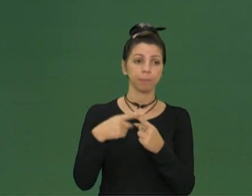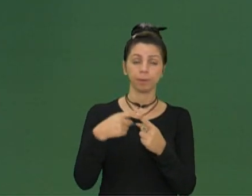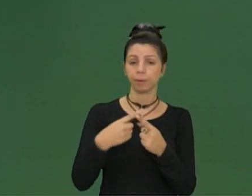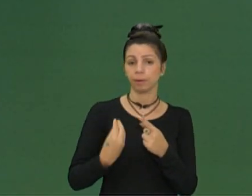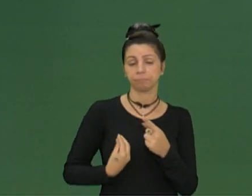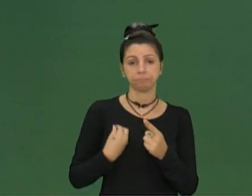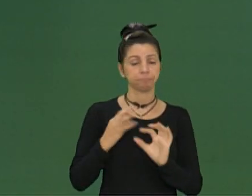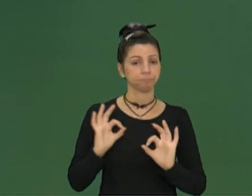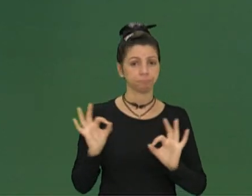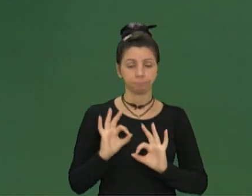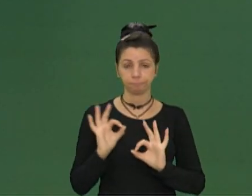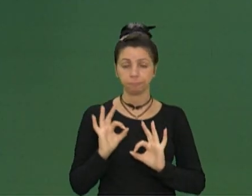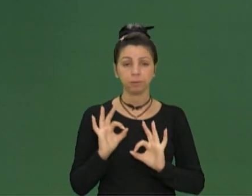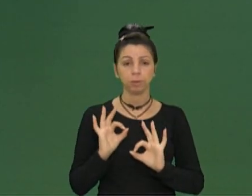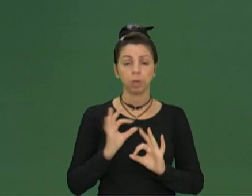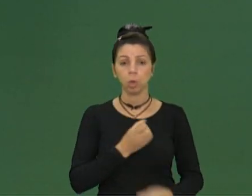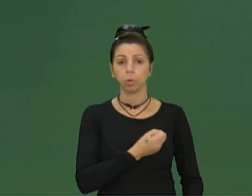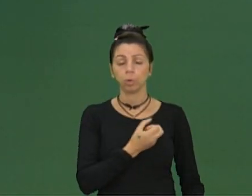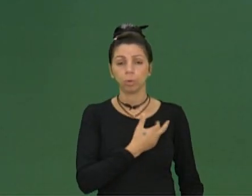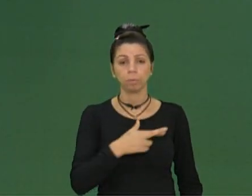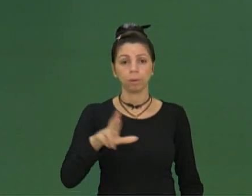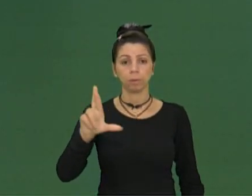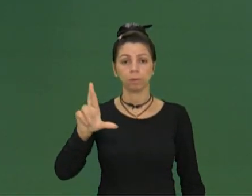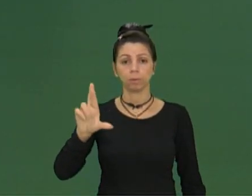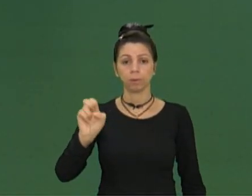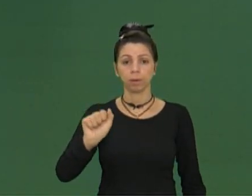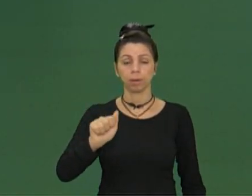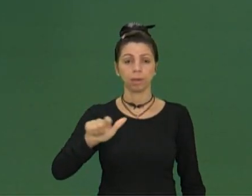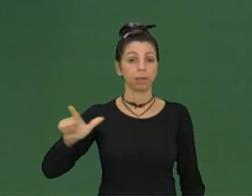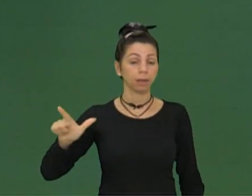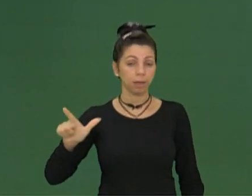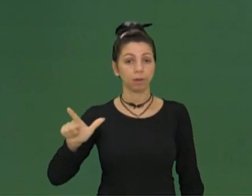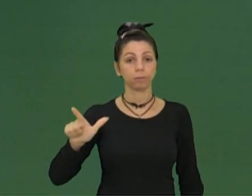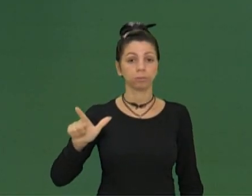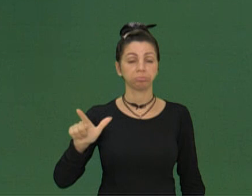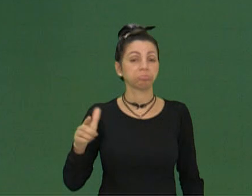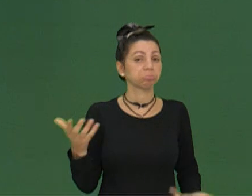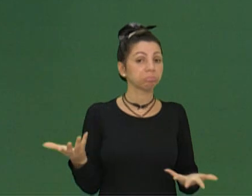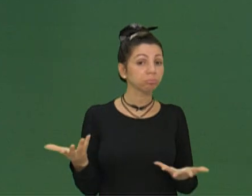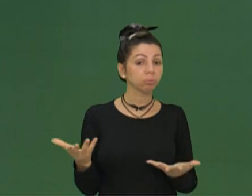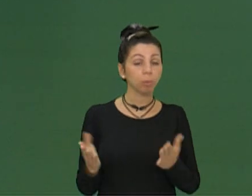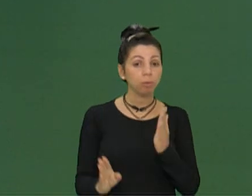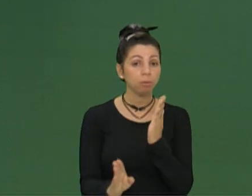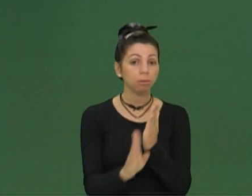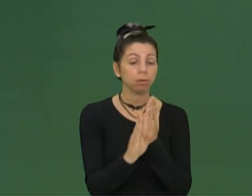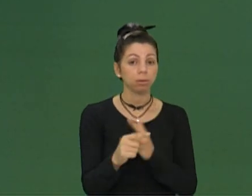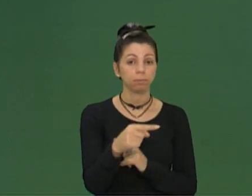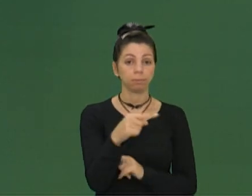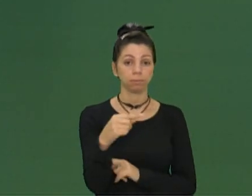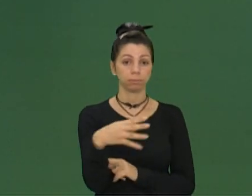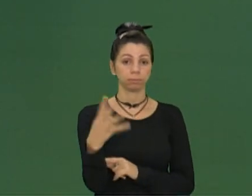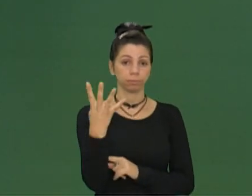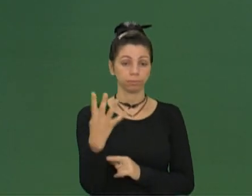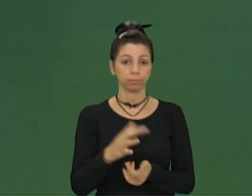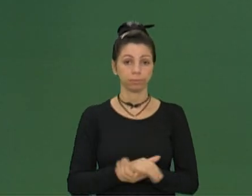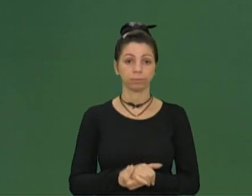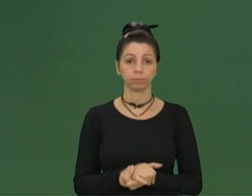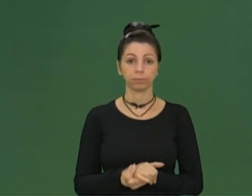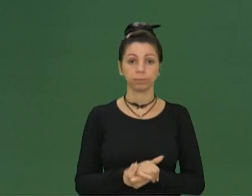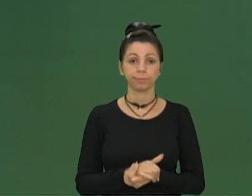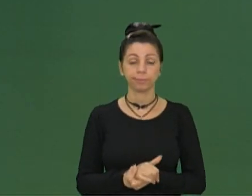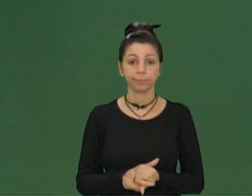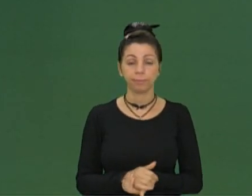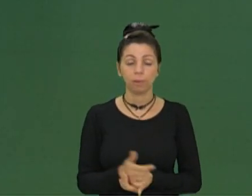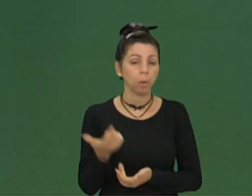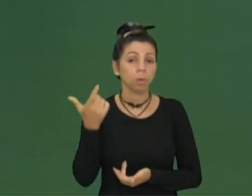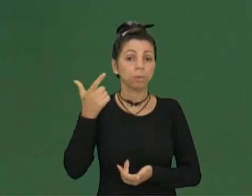existe um número real que satisfaça essa raiz. Eu não consigo encontrar o menos 4, certo? Então, o que acontece aqui? Eu